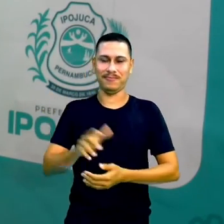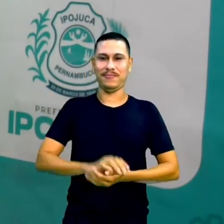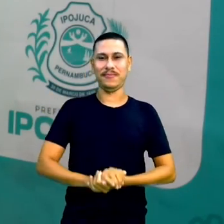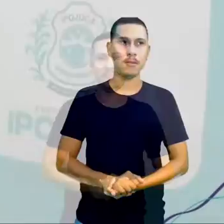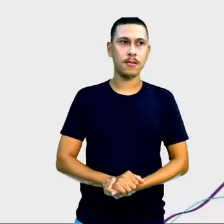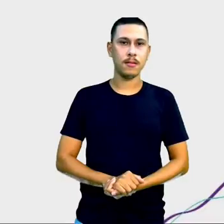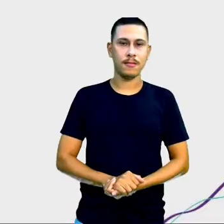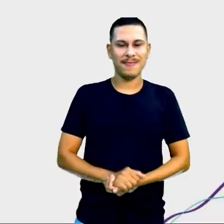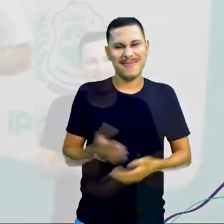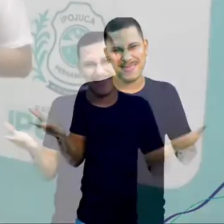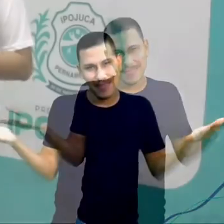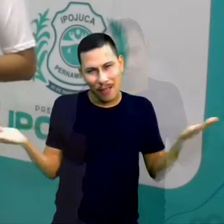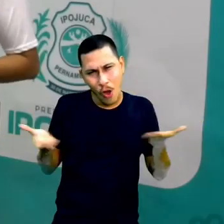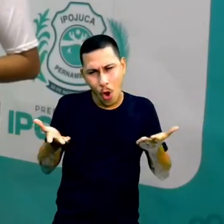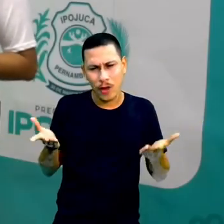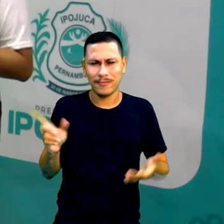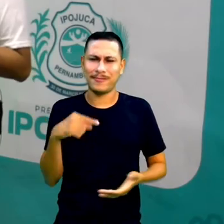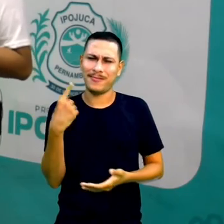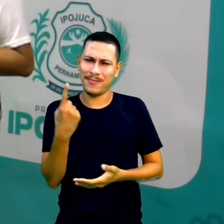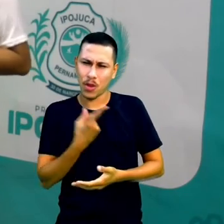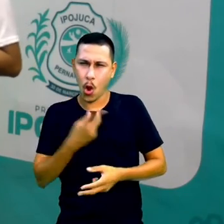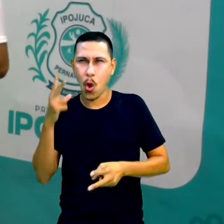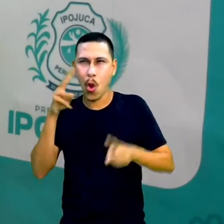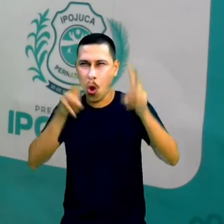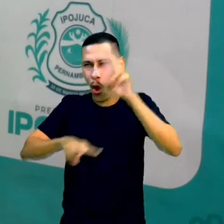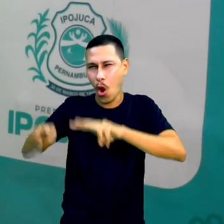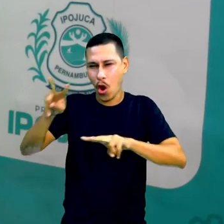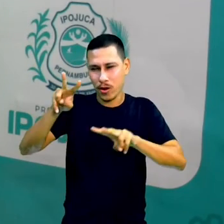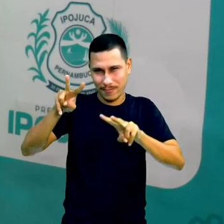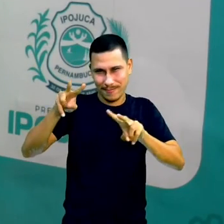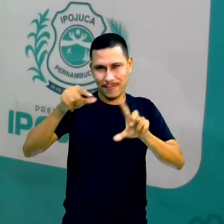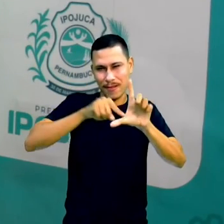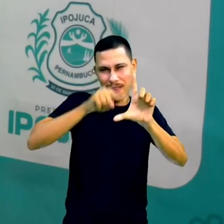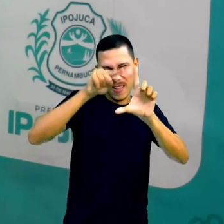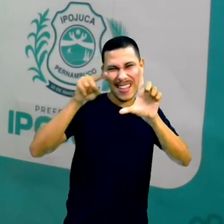peão. Agora, vamos ao gráfico de